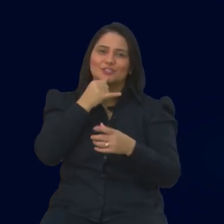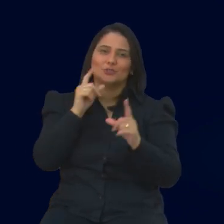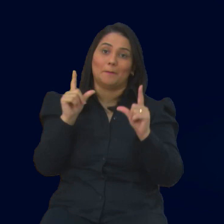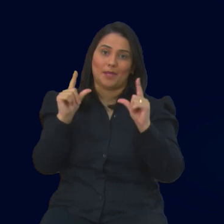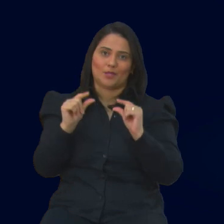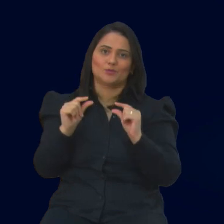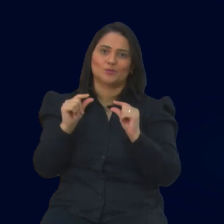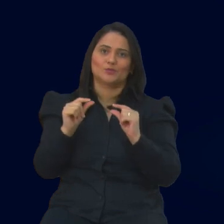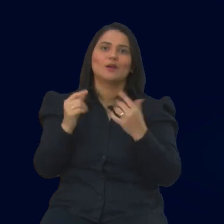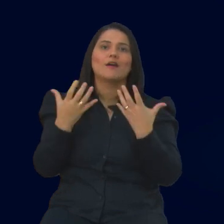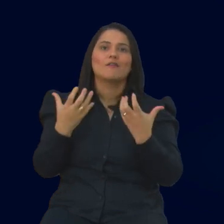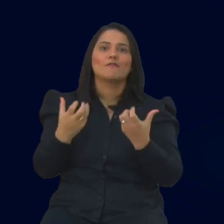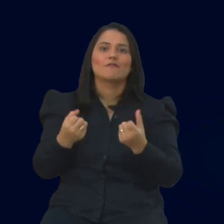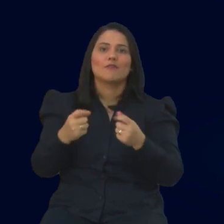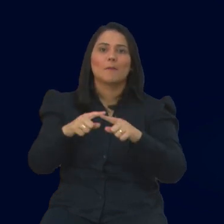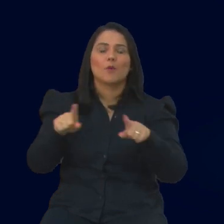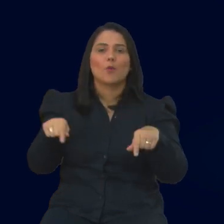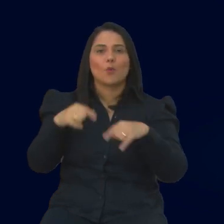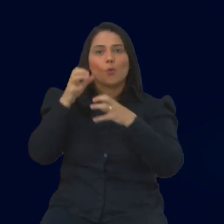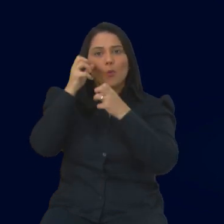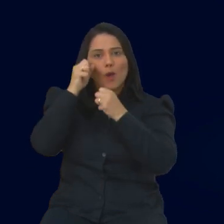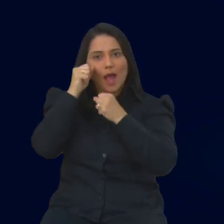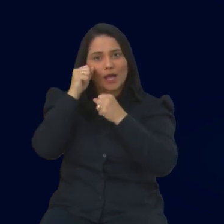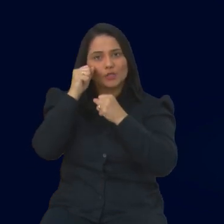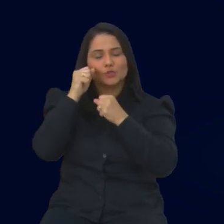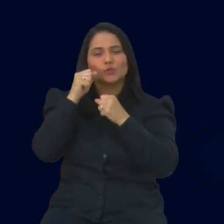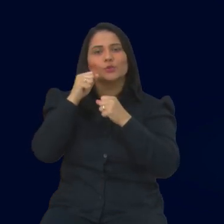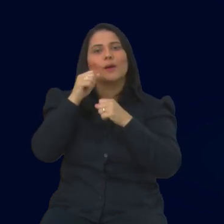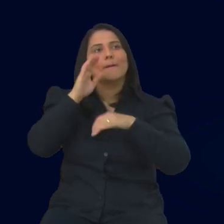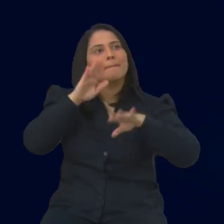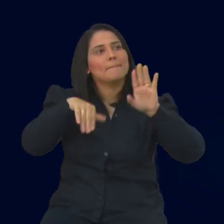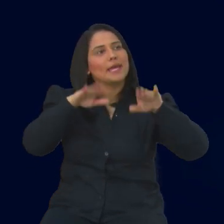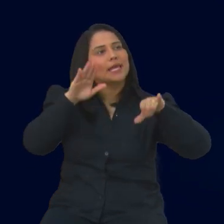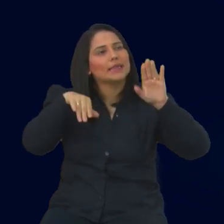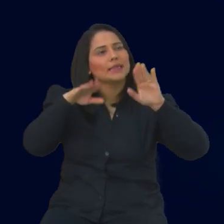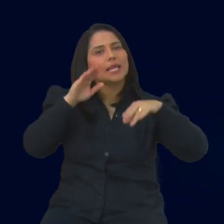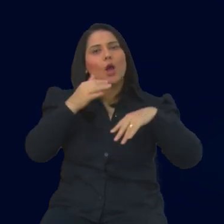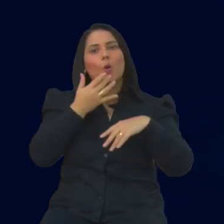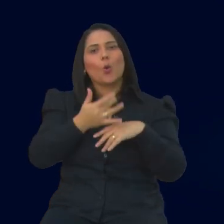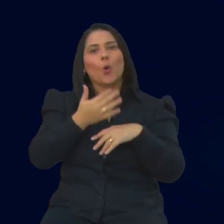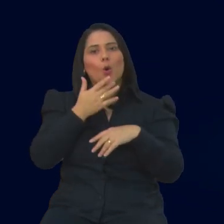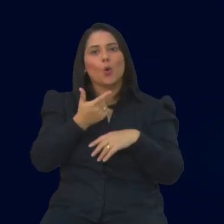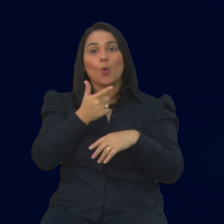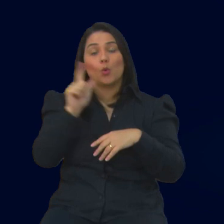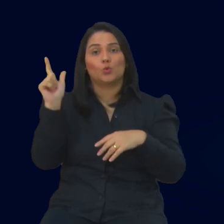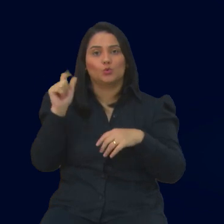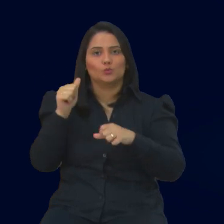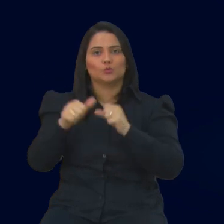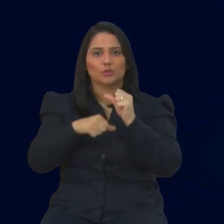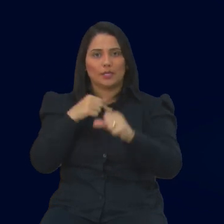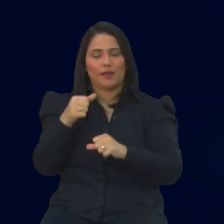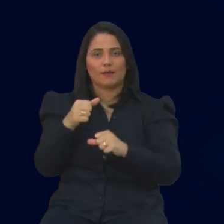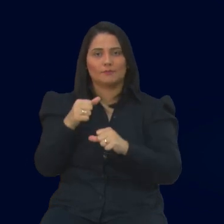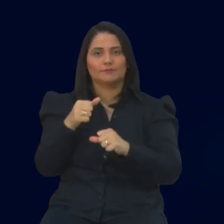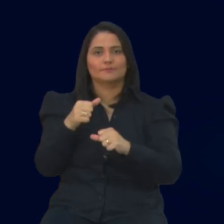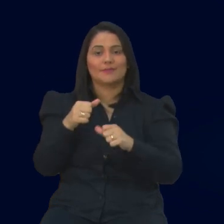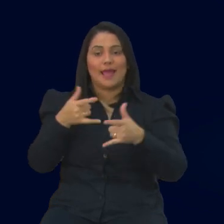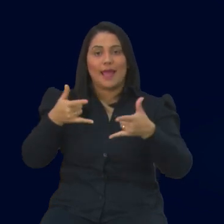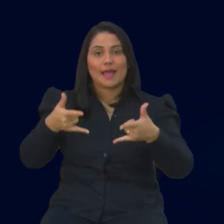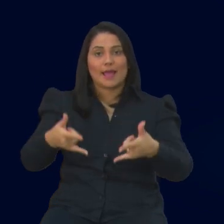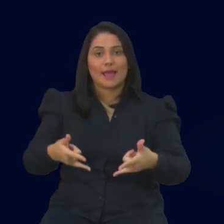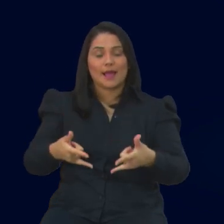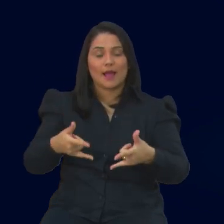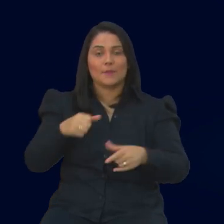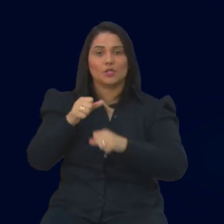Vamos pintar as paredes do quarto dela, mudar a cor, dar um novo, um tapa no visual, mudar e trocar a cama, porque ela